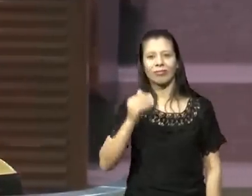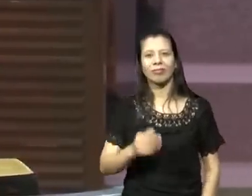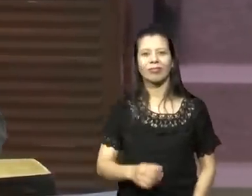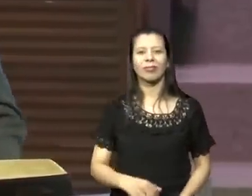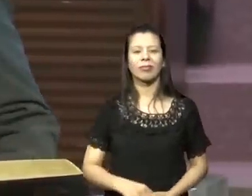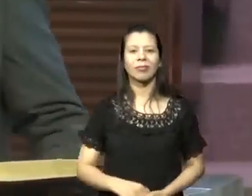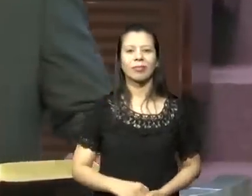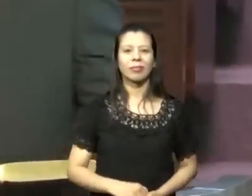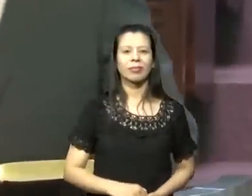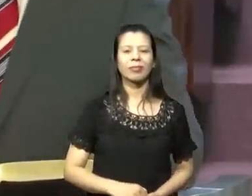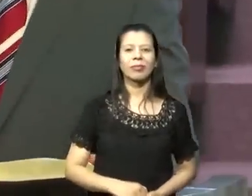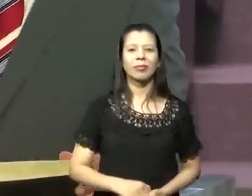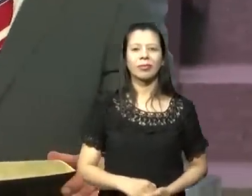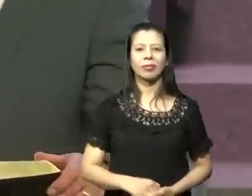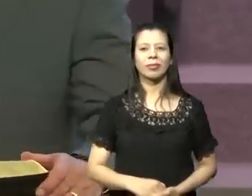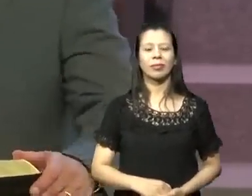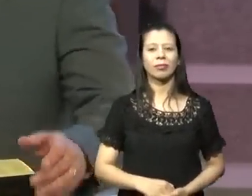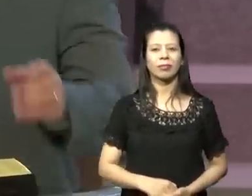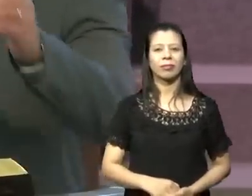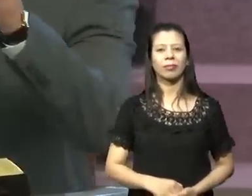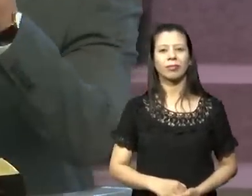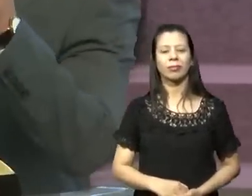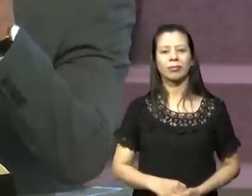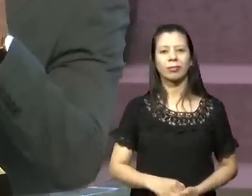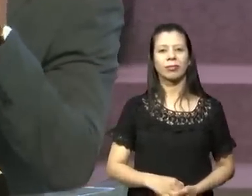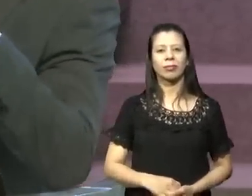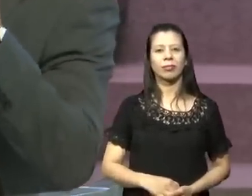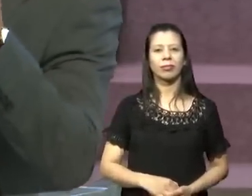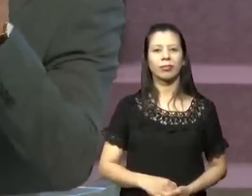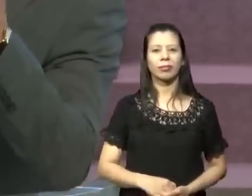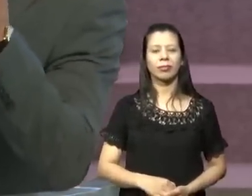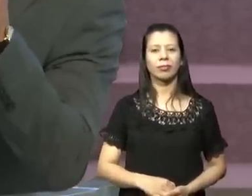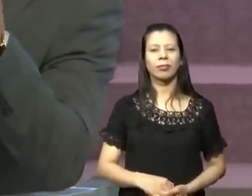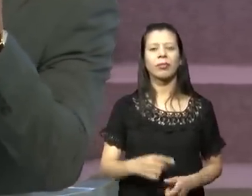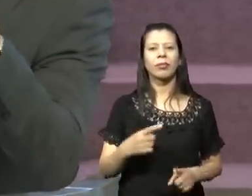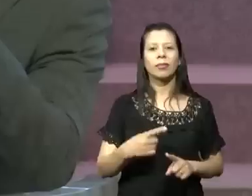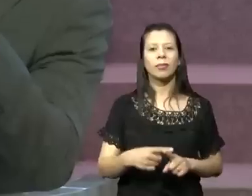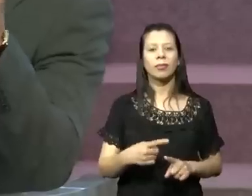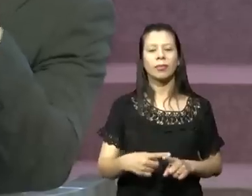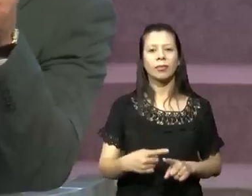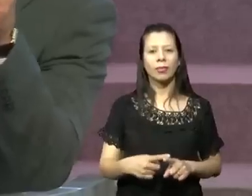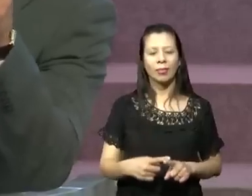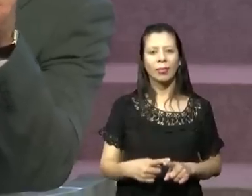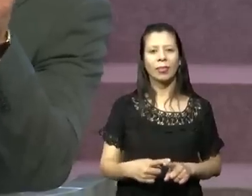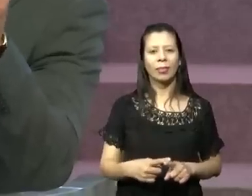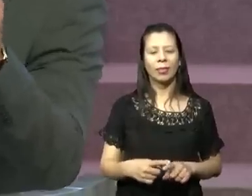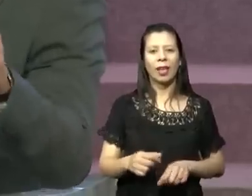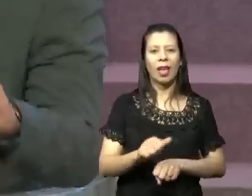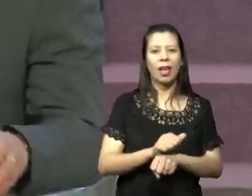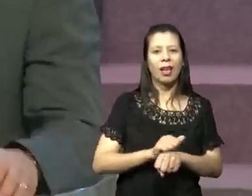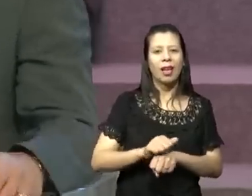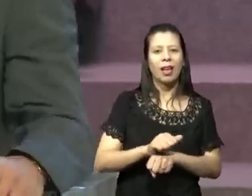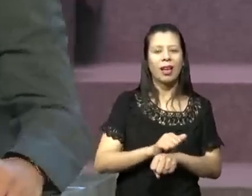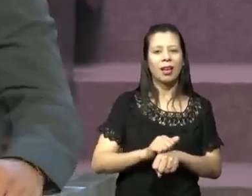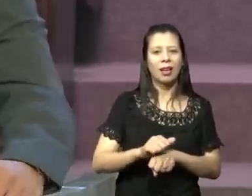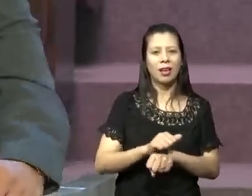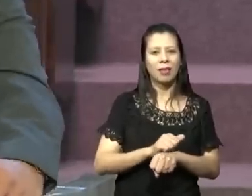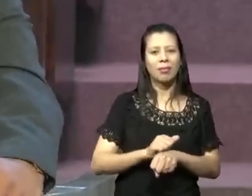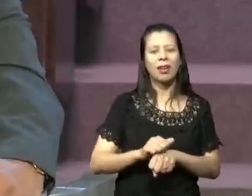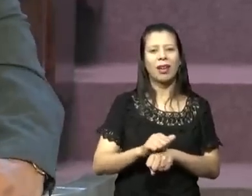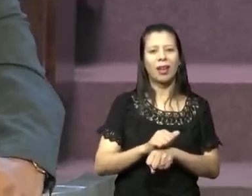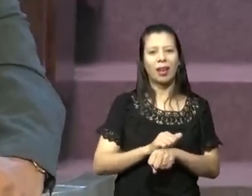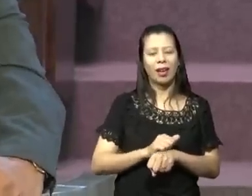falar como um professor Adão esperava ver o Messias ele achava que era o primeiro filho